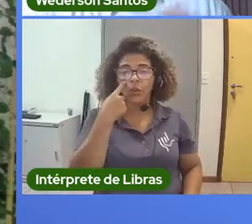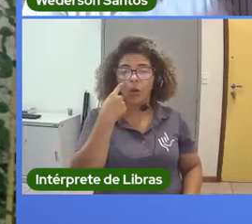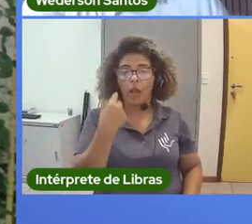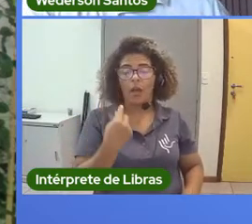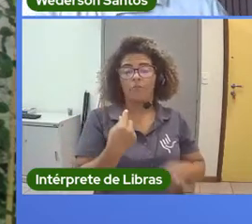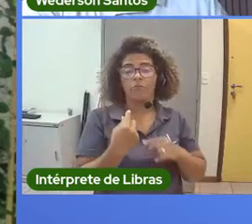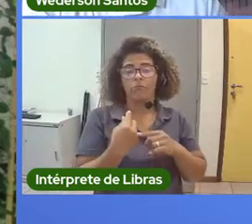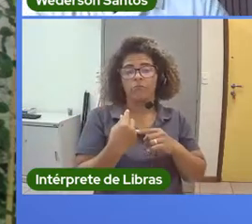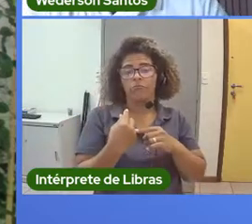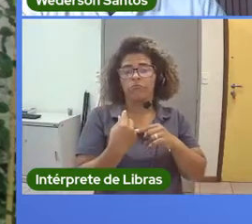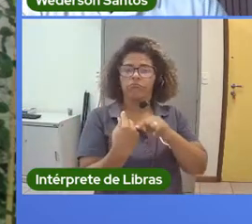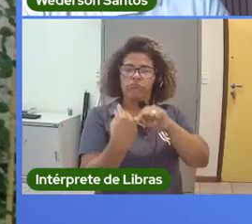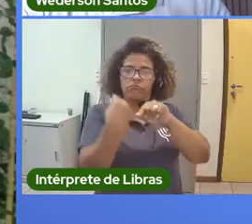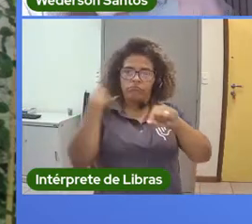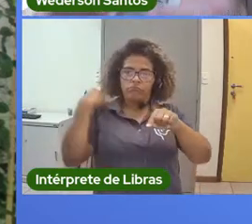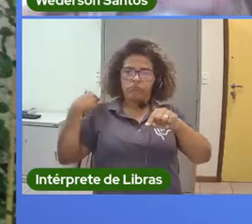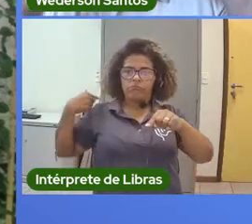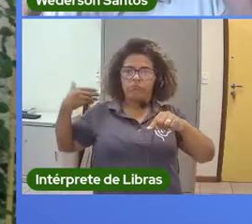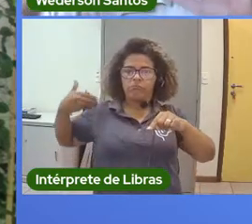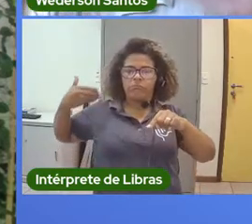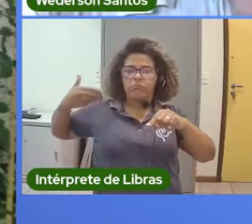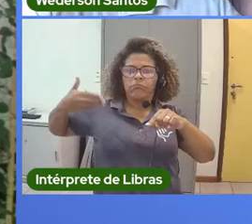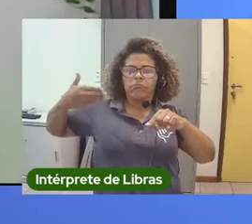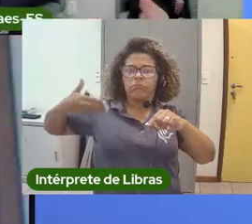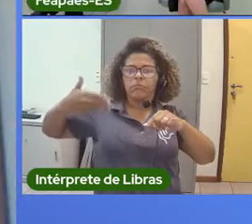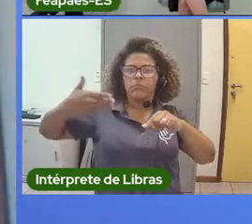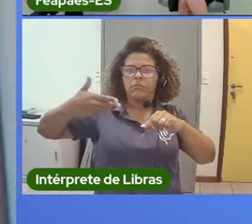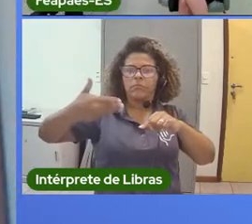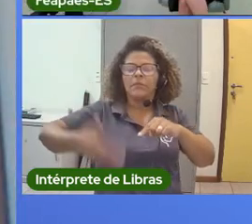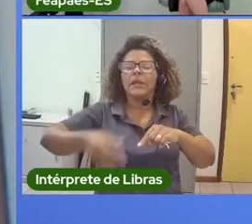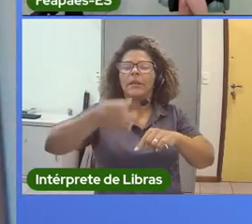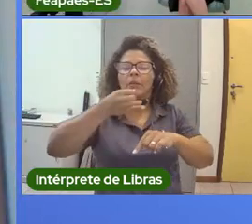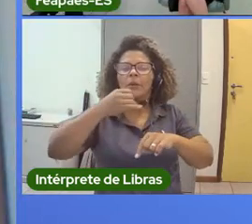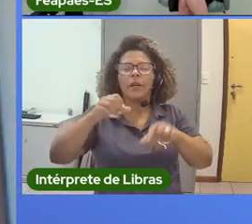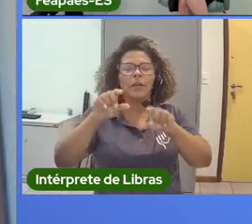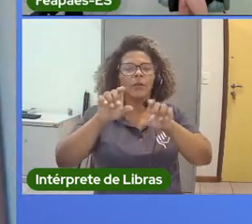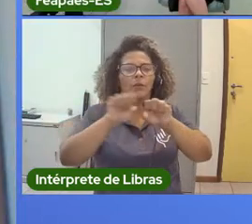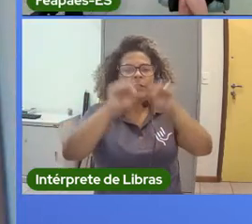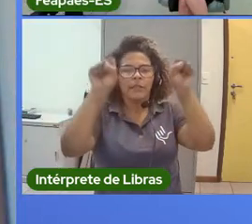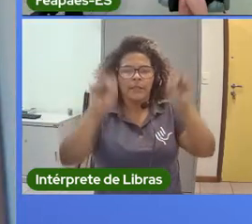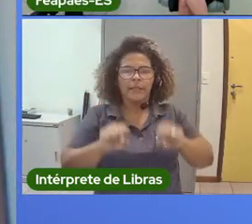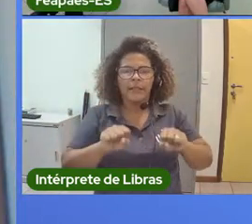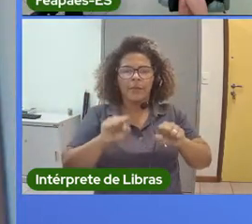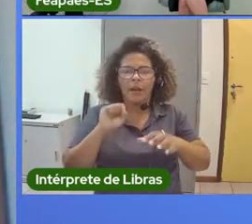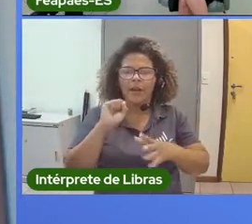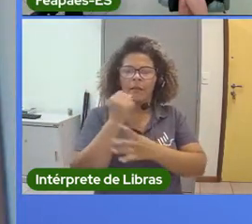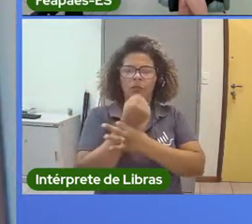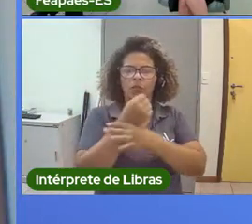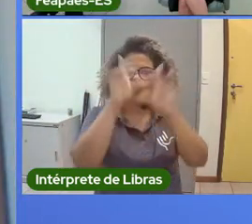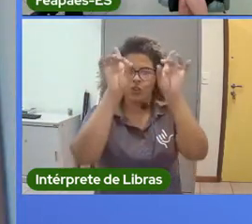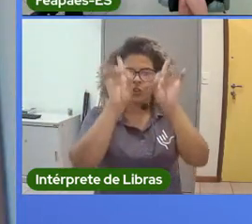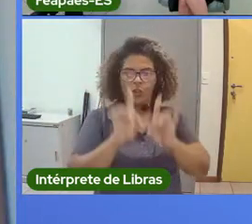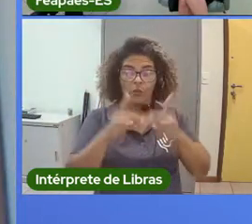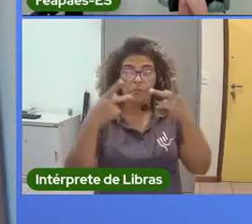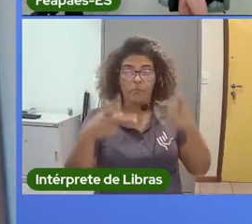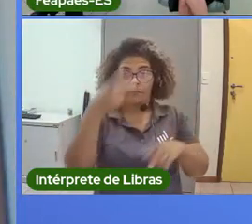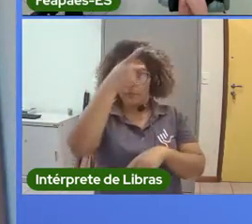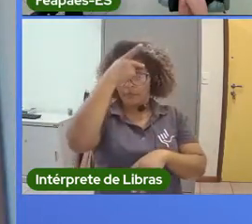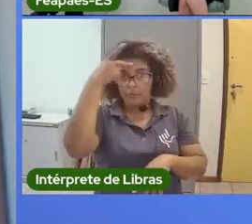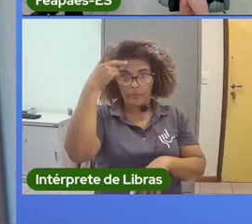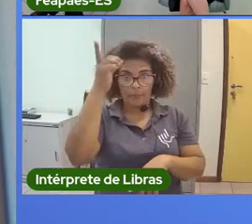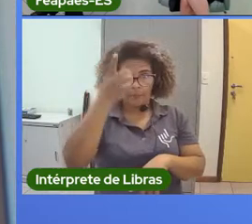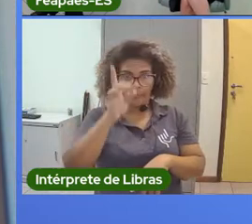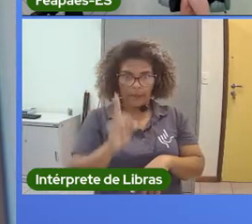vista até retrospectivo aí, para o nosso sistema de garantia de direitos das pessoas com deficiência, a gente consegue verificar que a